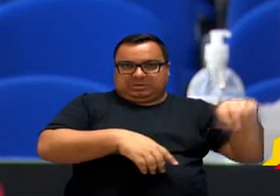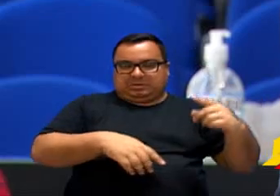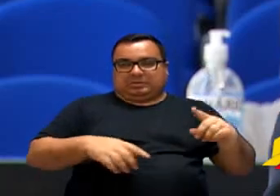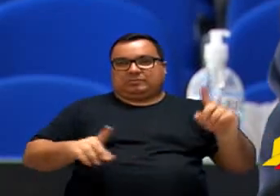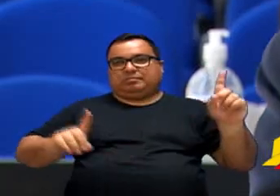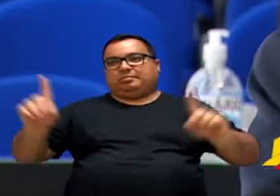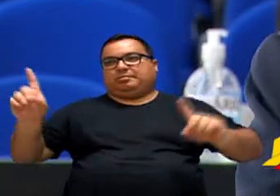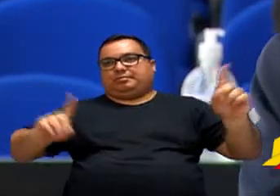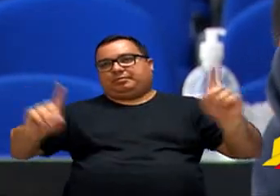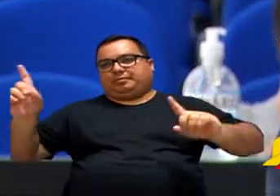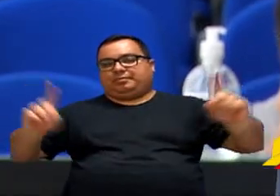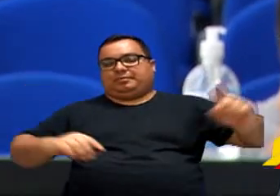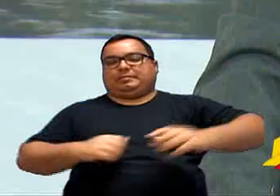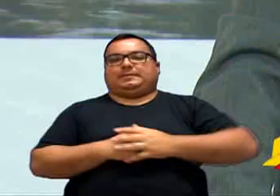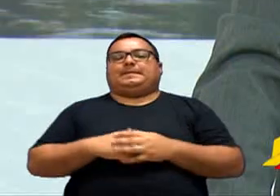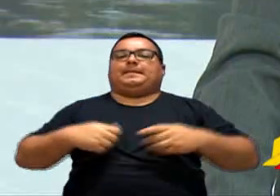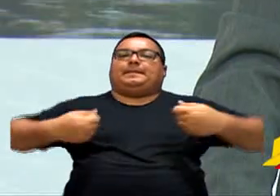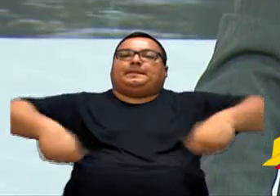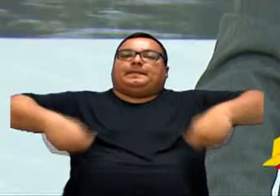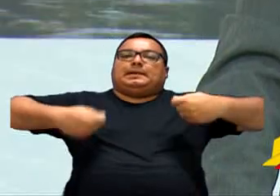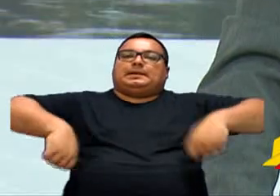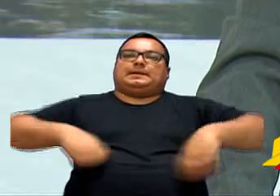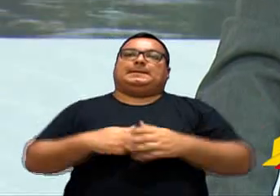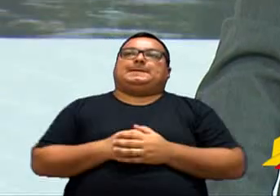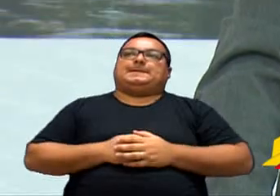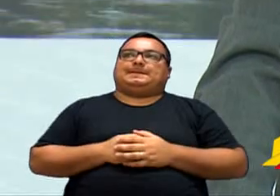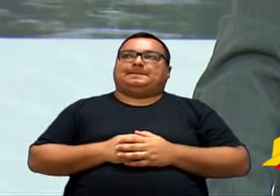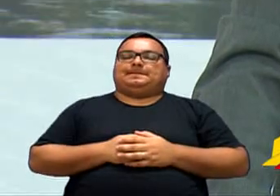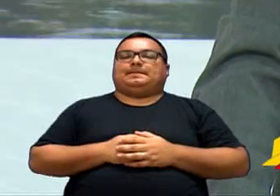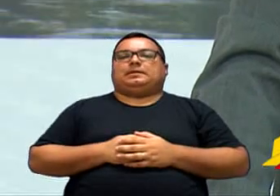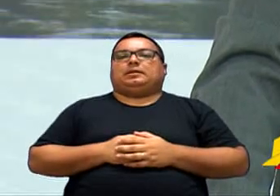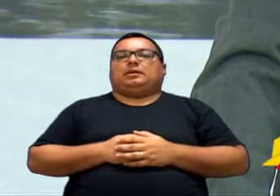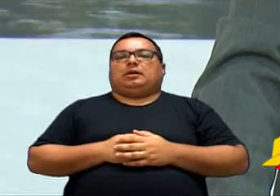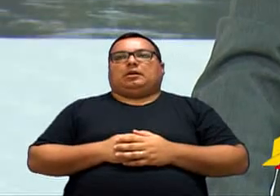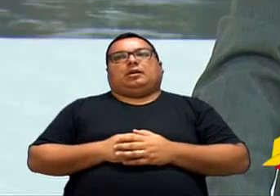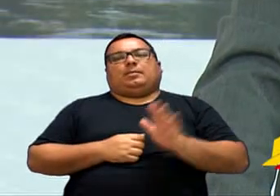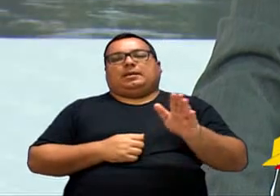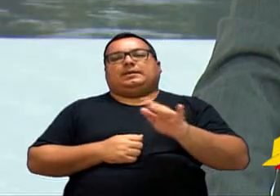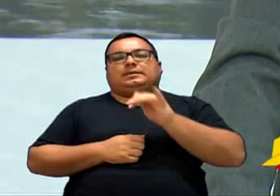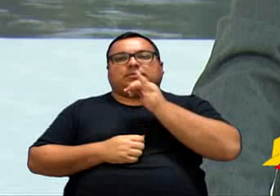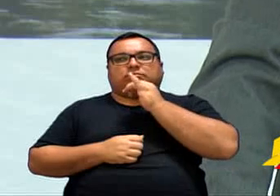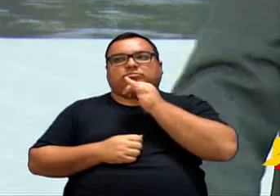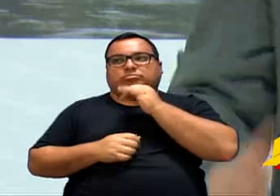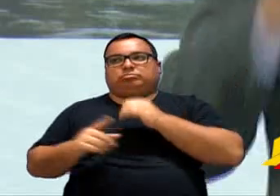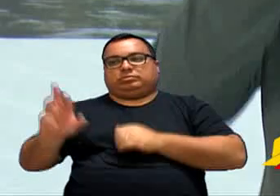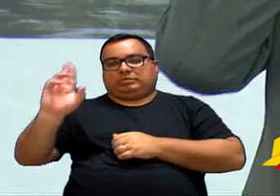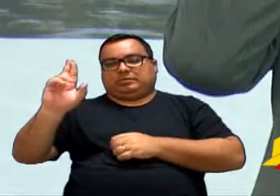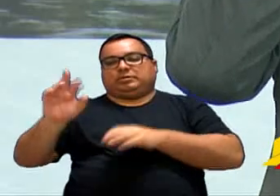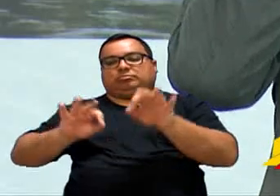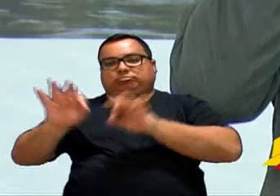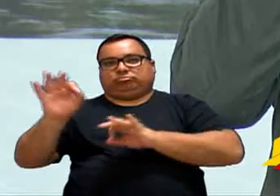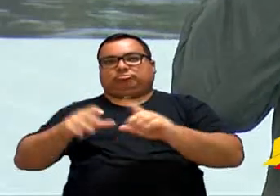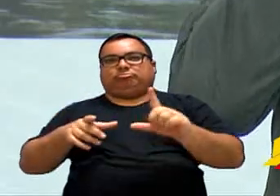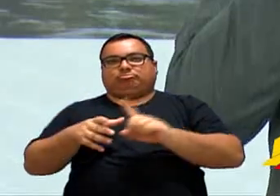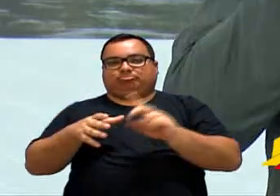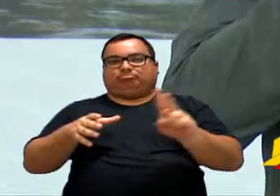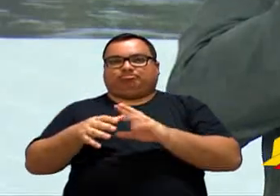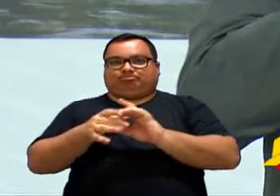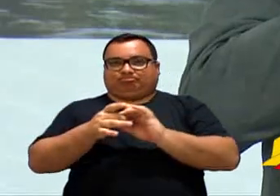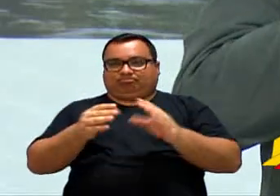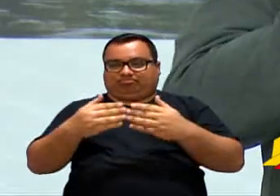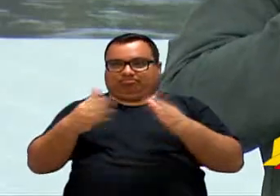só de exploração. Os empreendedores são geradores de postos de trabalho, de riqueza. Mas o trabalhador fornece a sua